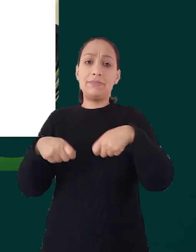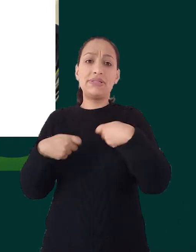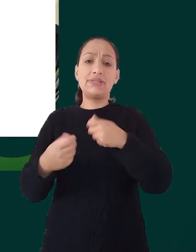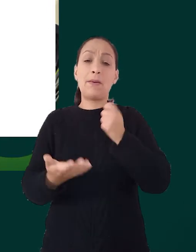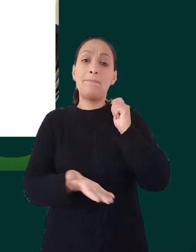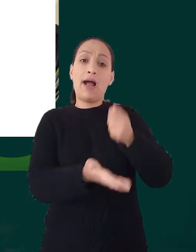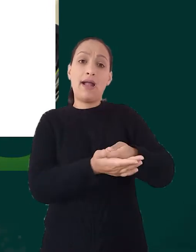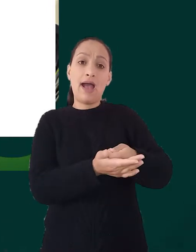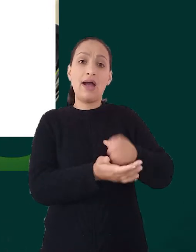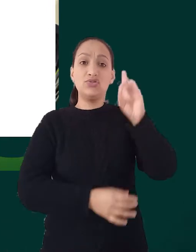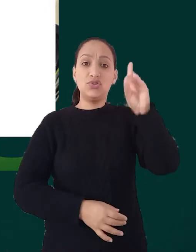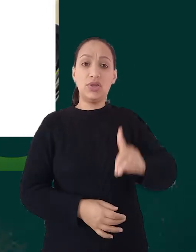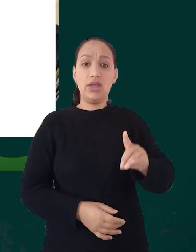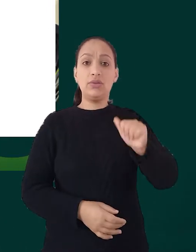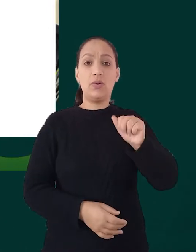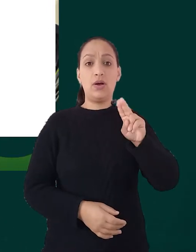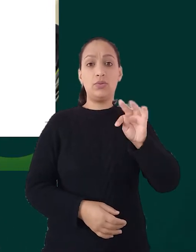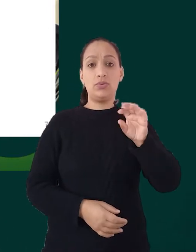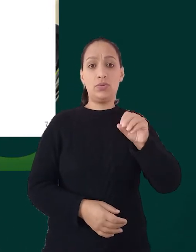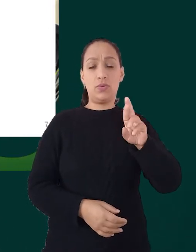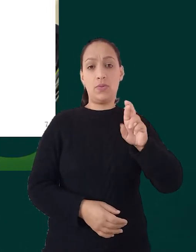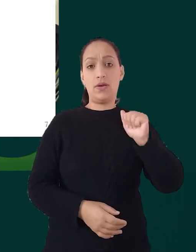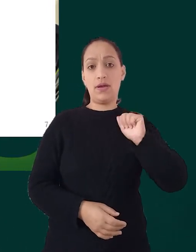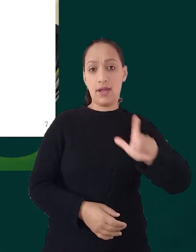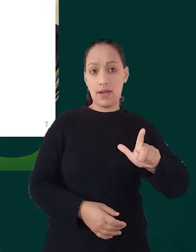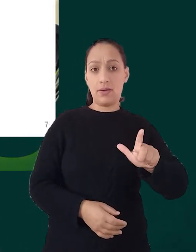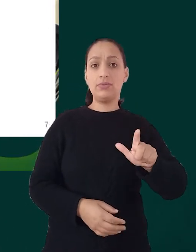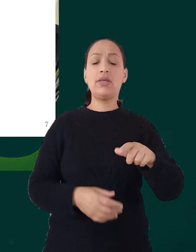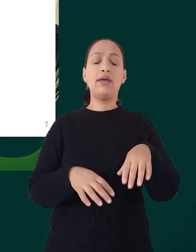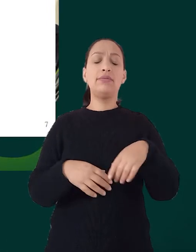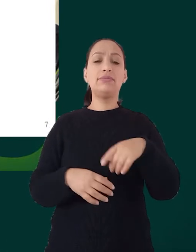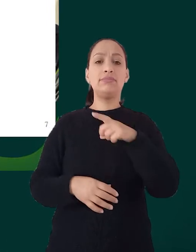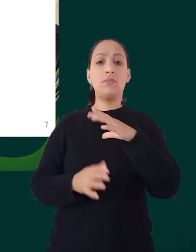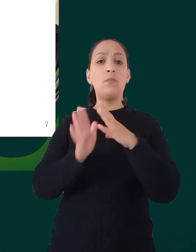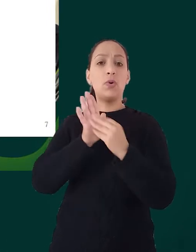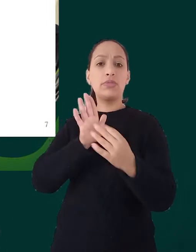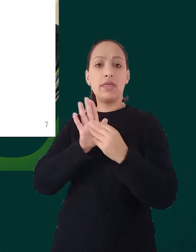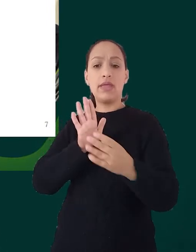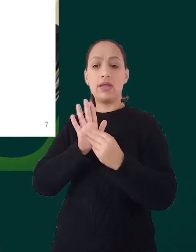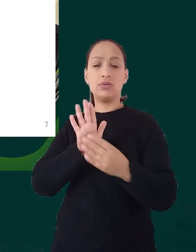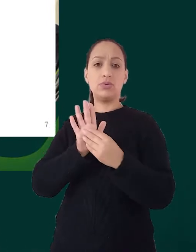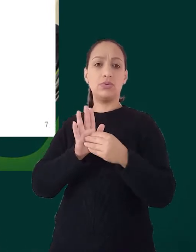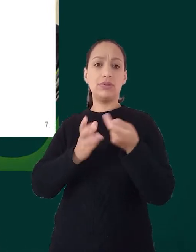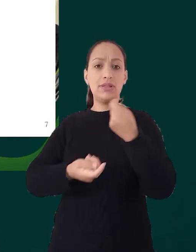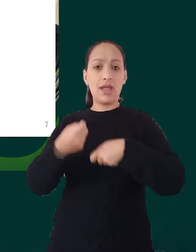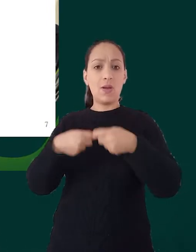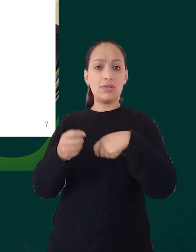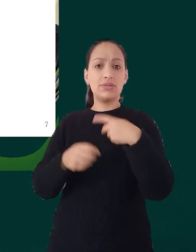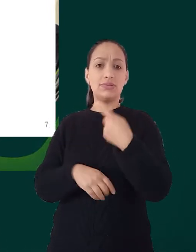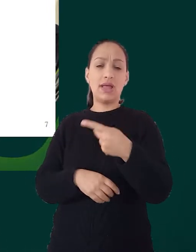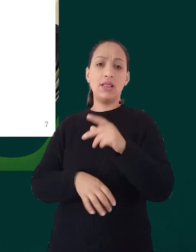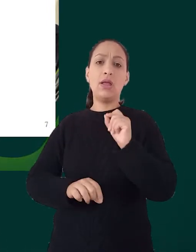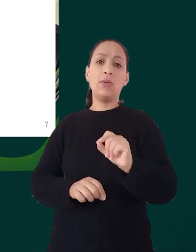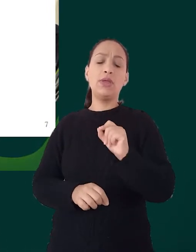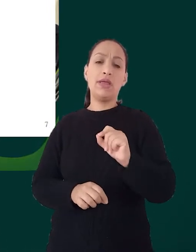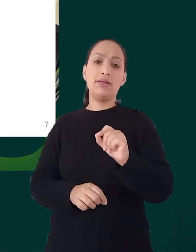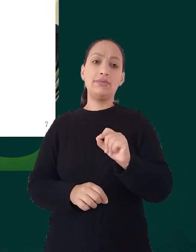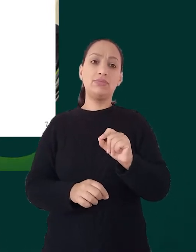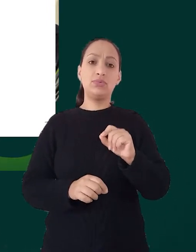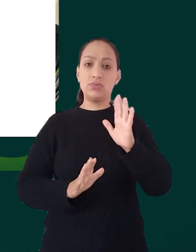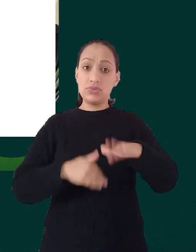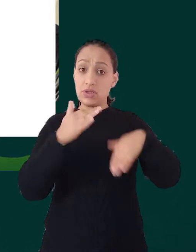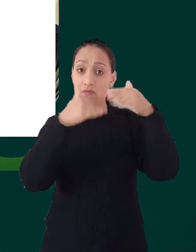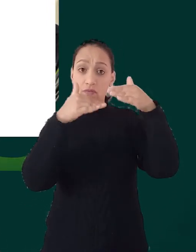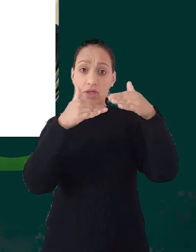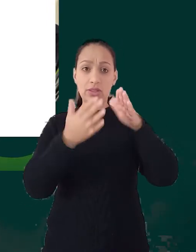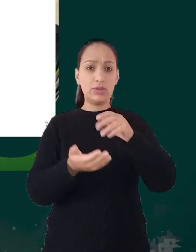essas empresas que a empresa da engine, o modelo de negócio dela é justamente tu desenvolver, eles não cobram para